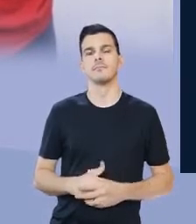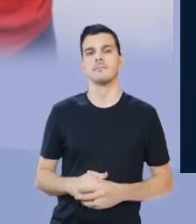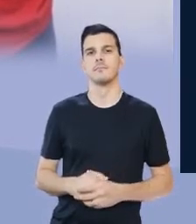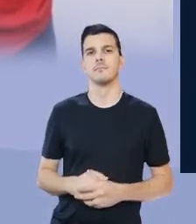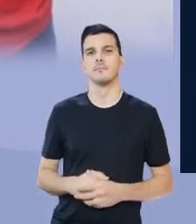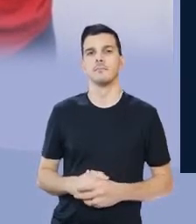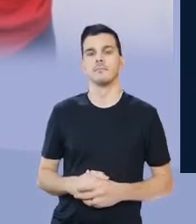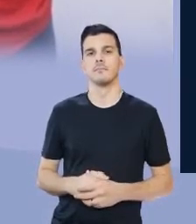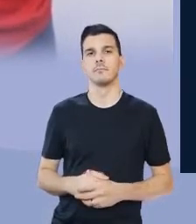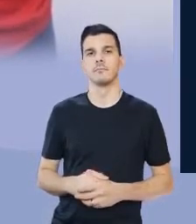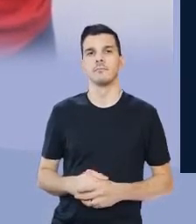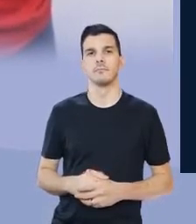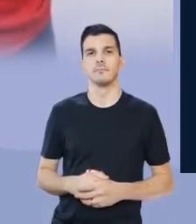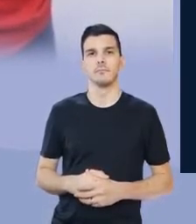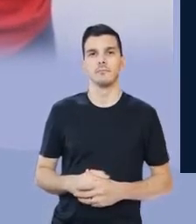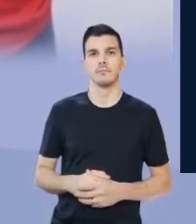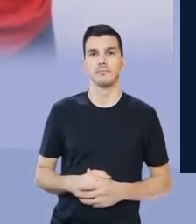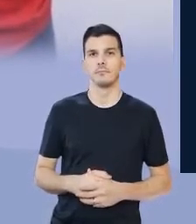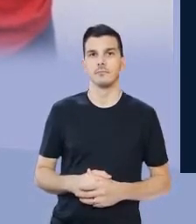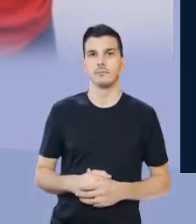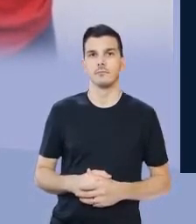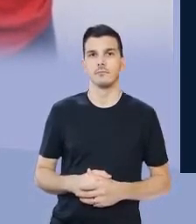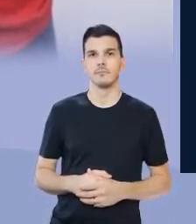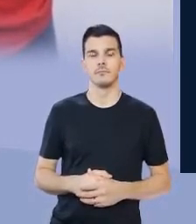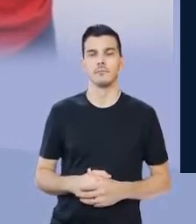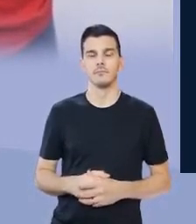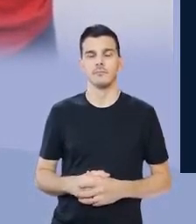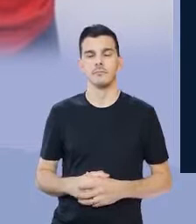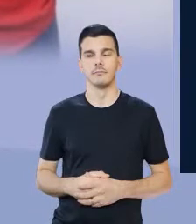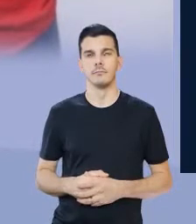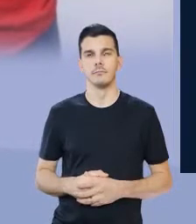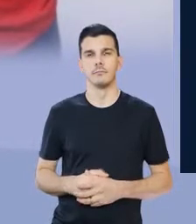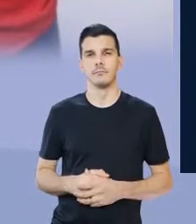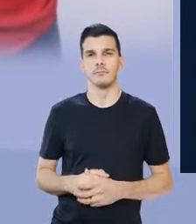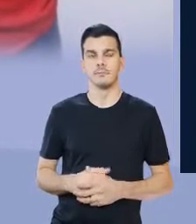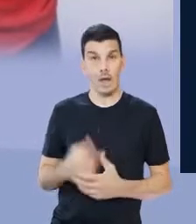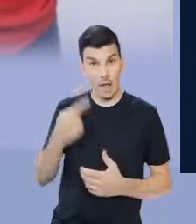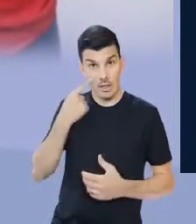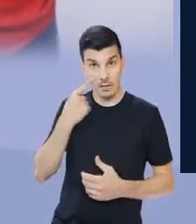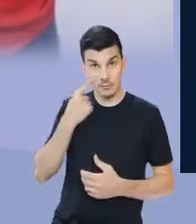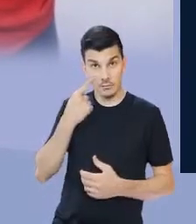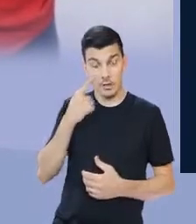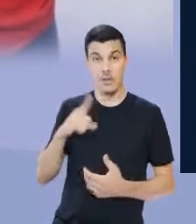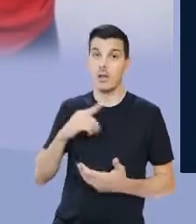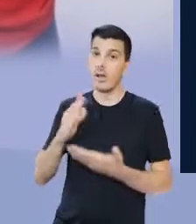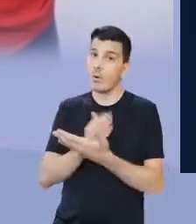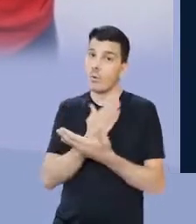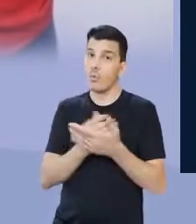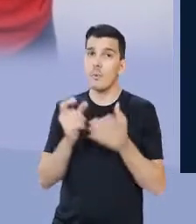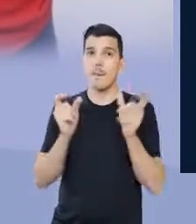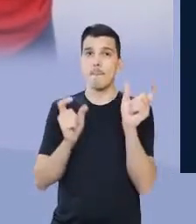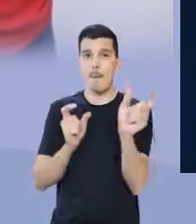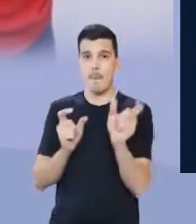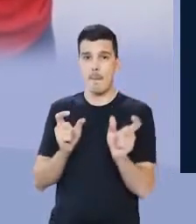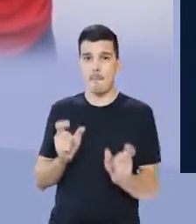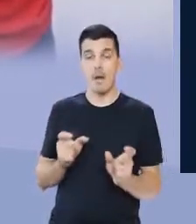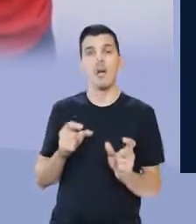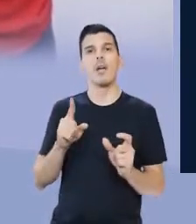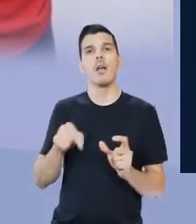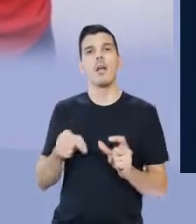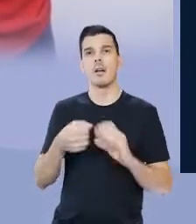years ago. Então, a Mary estudou japonês 3 anos atrás. Prestem atenção que nós temos algumas palavras que